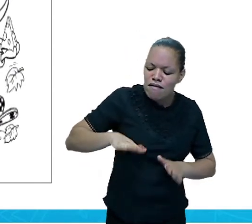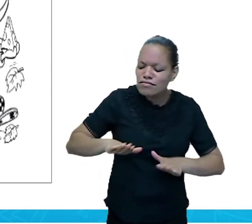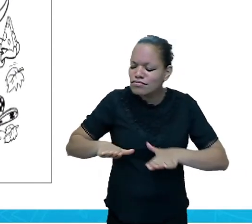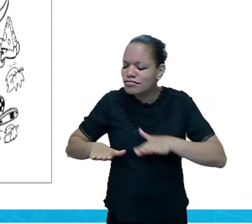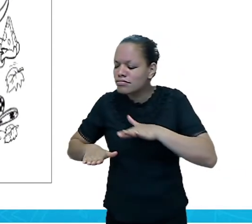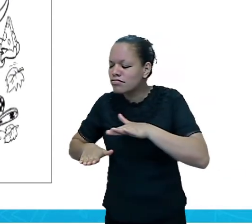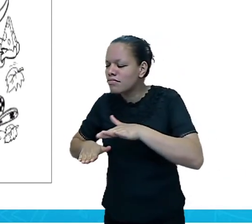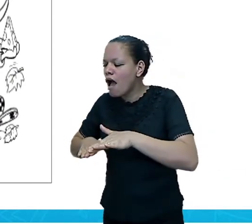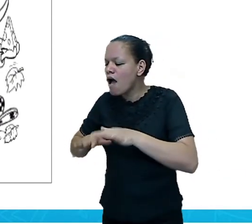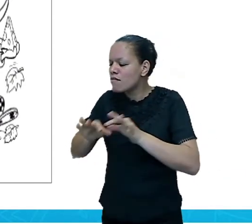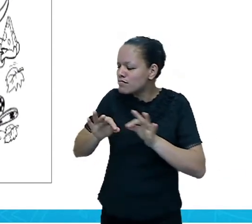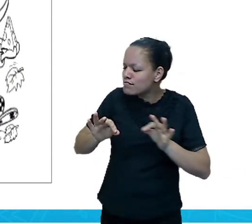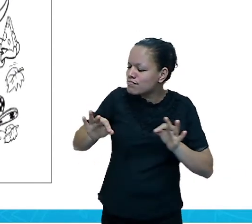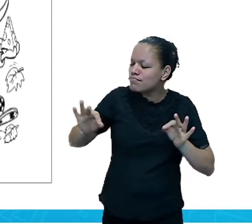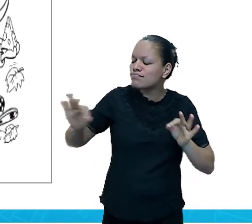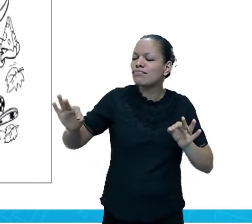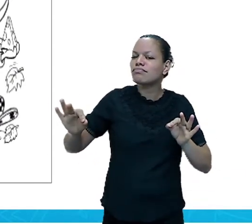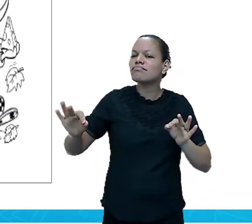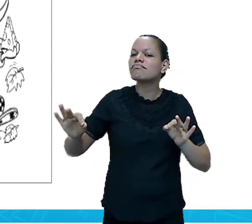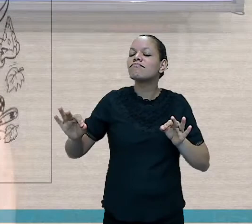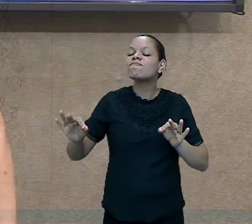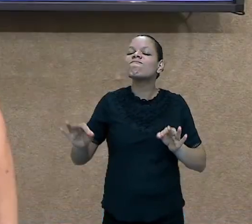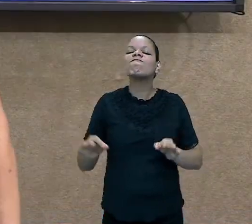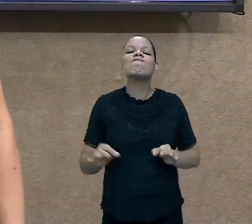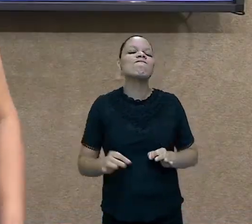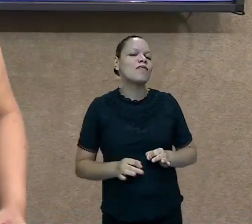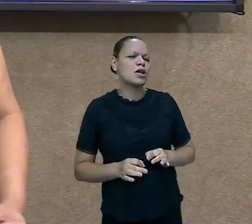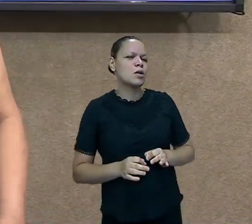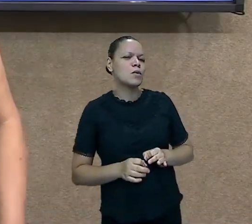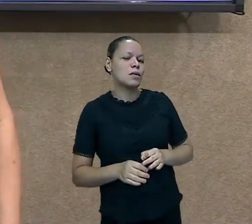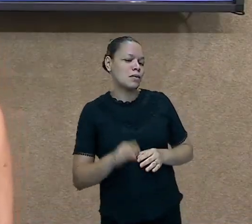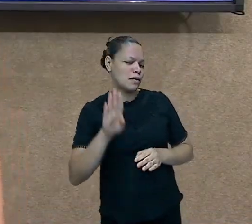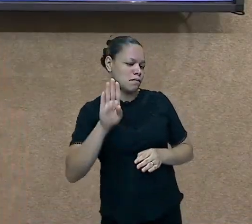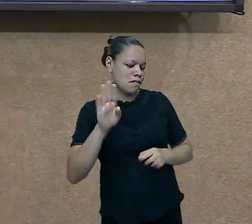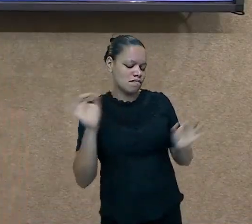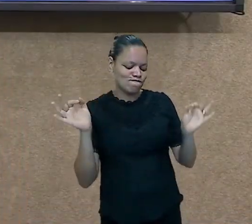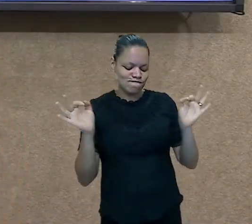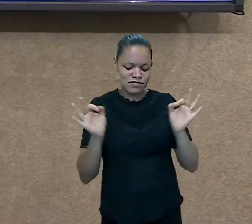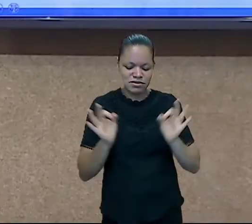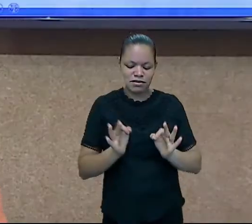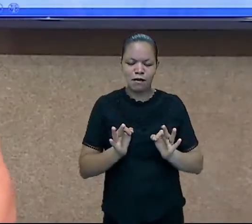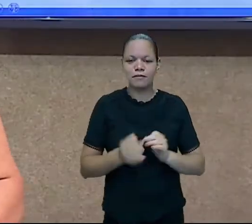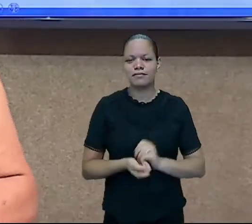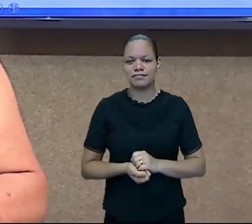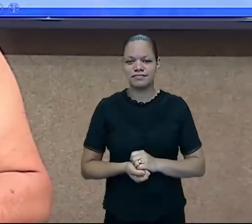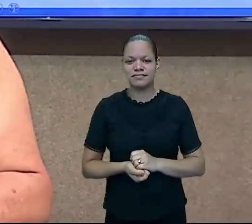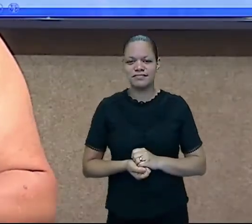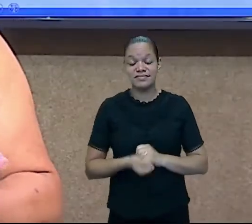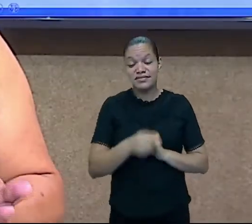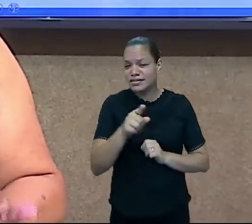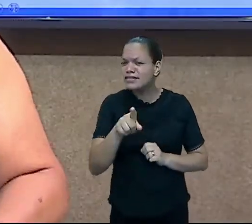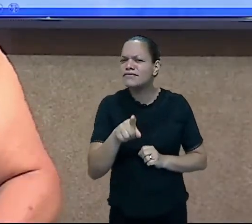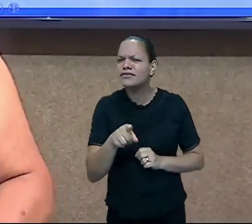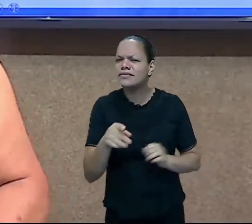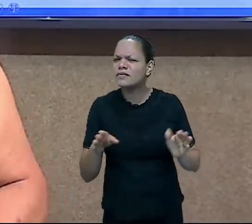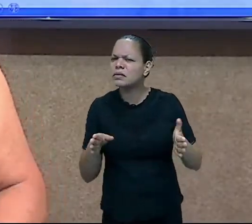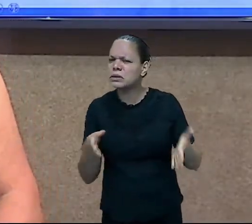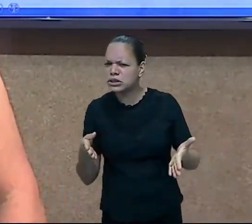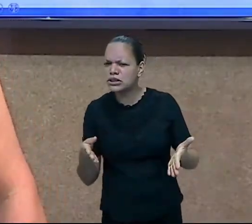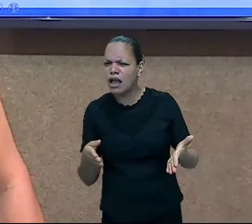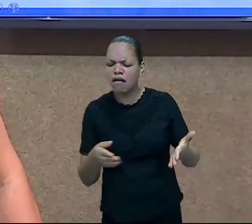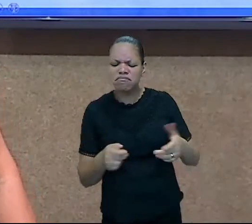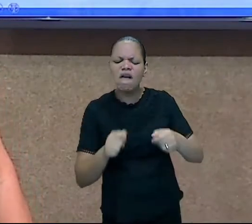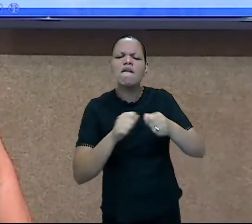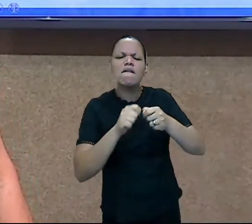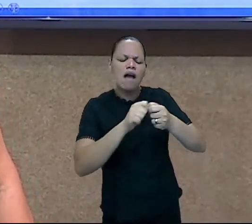você acertou a atividade. Agora, se você já está acompanhando todas as nossas